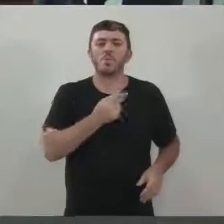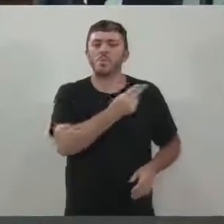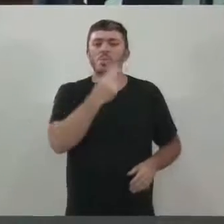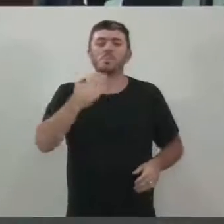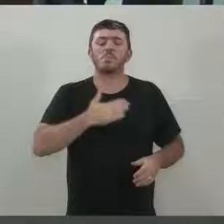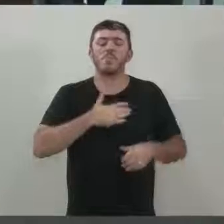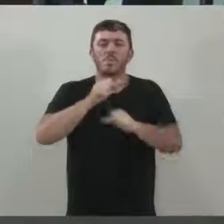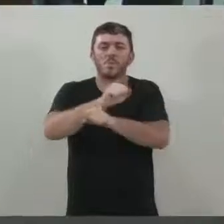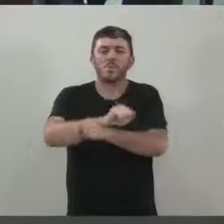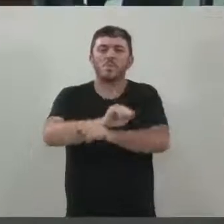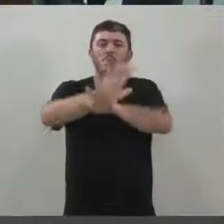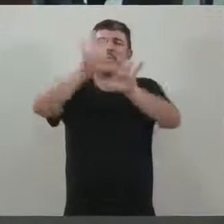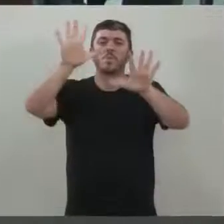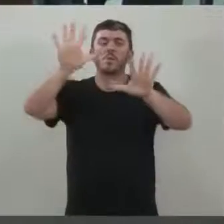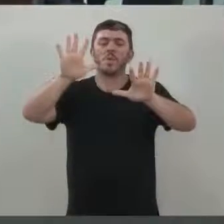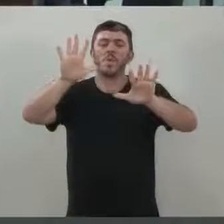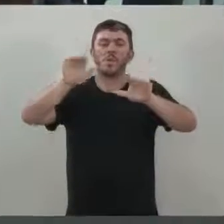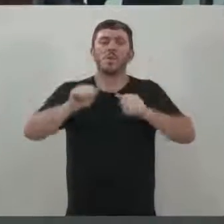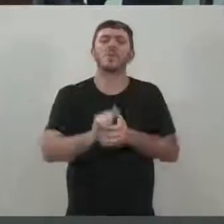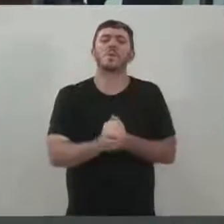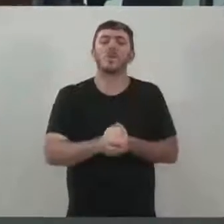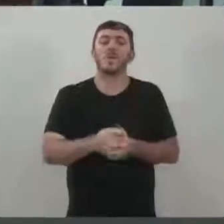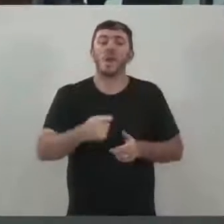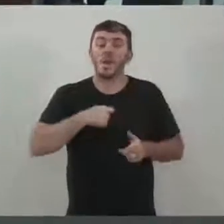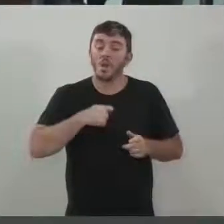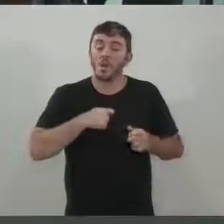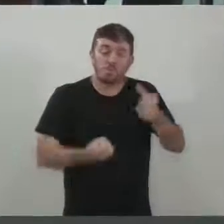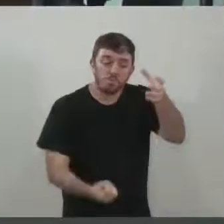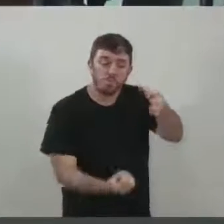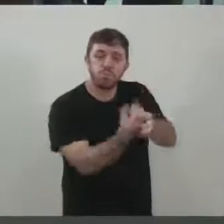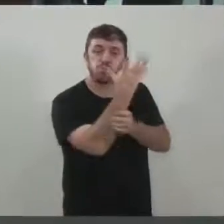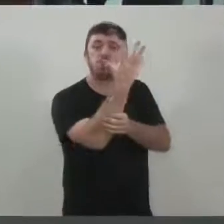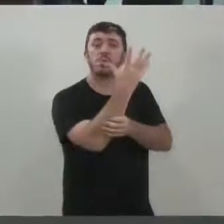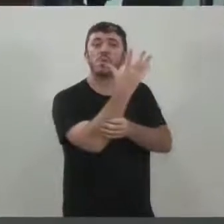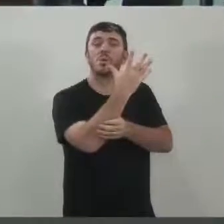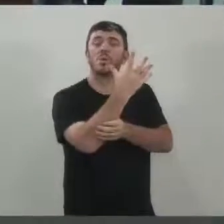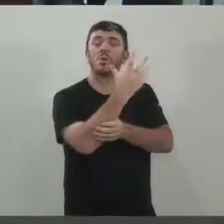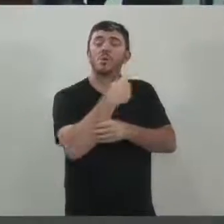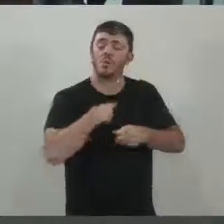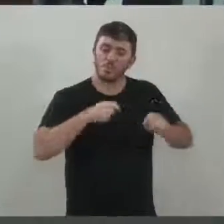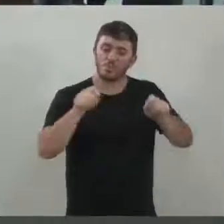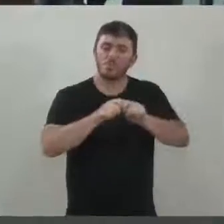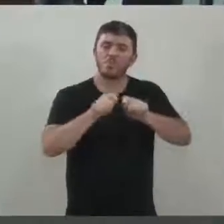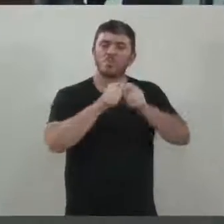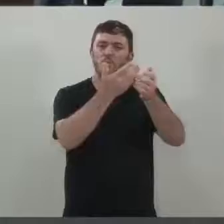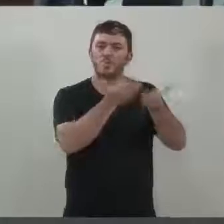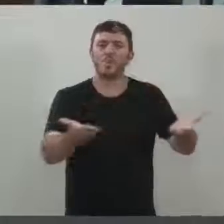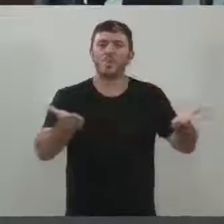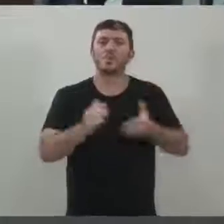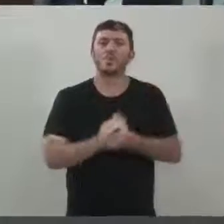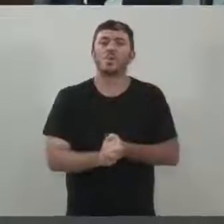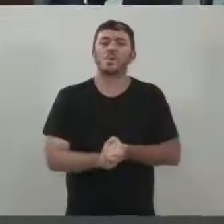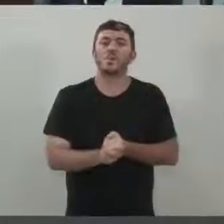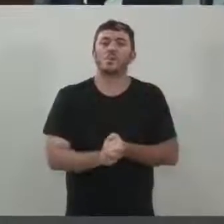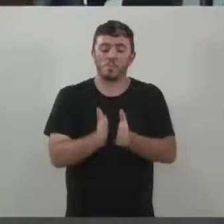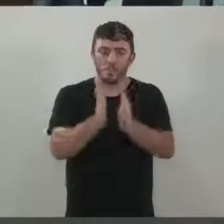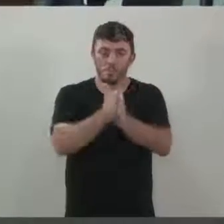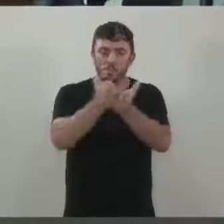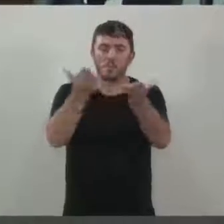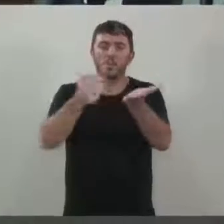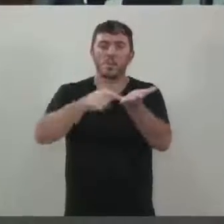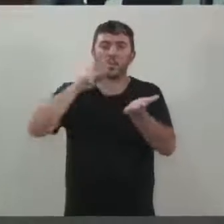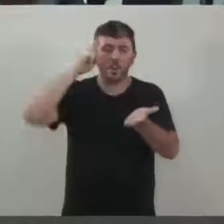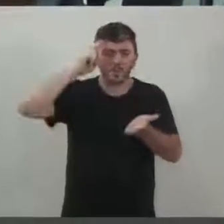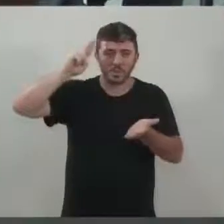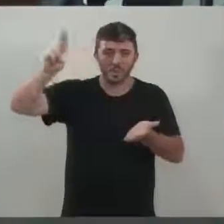glória, eu os criei, eu os formei, eu os fiz. Palavra do Senhor, graças